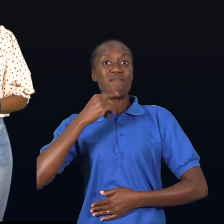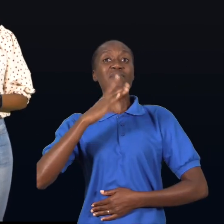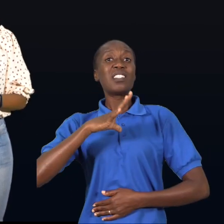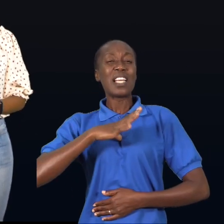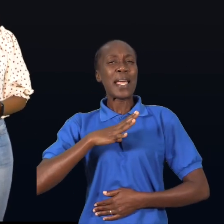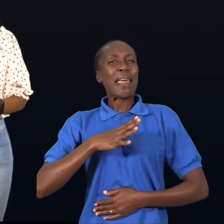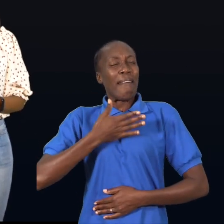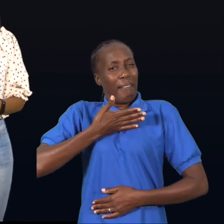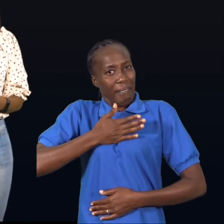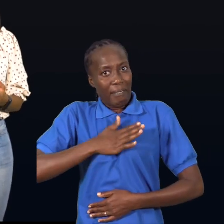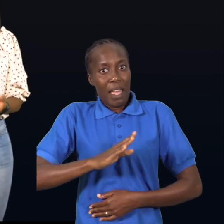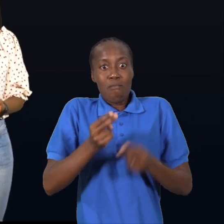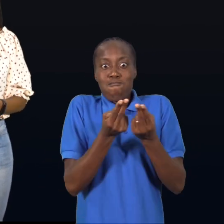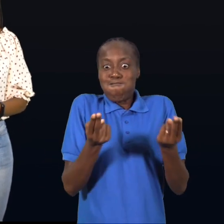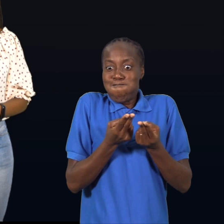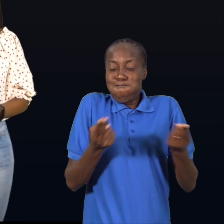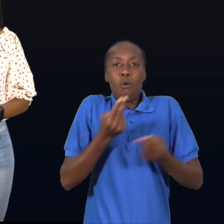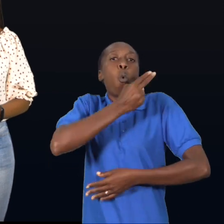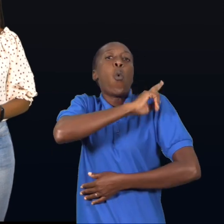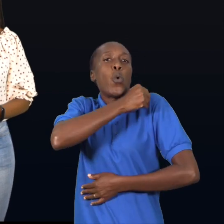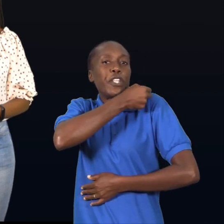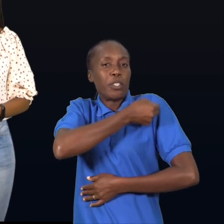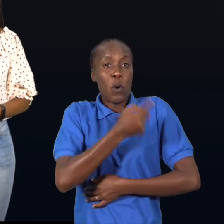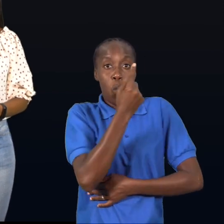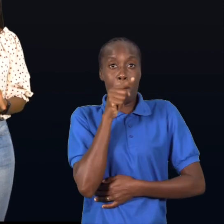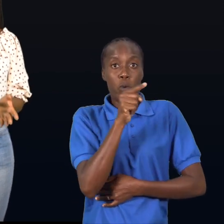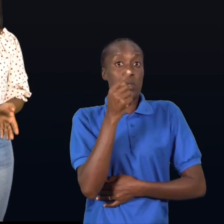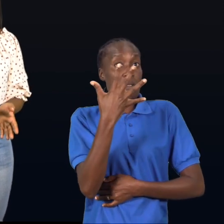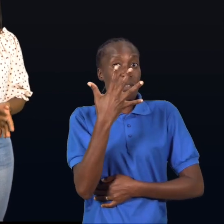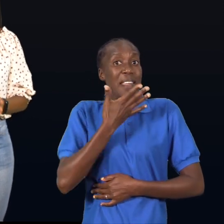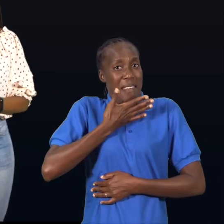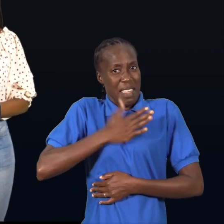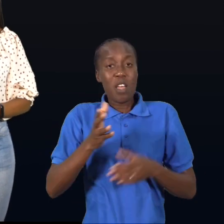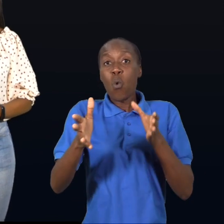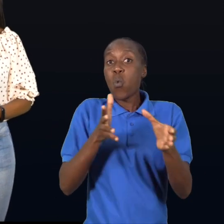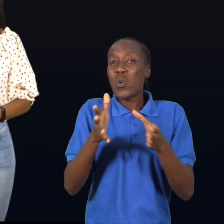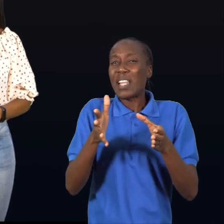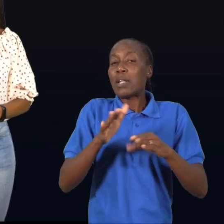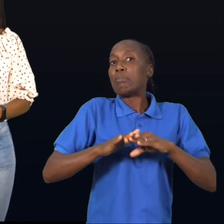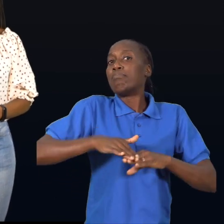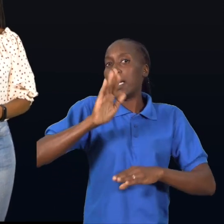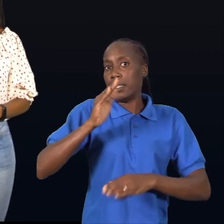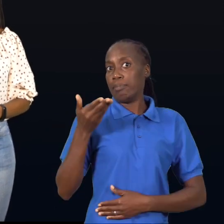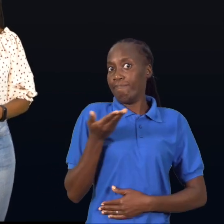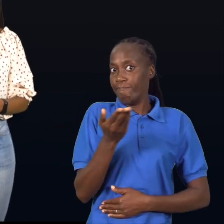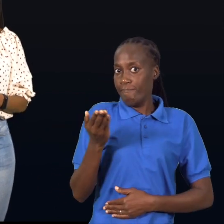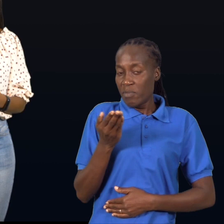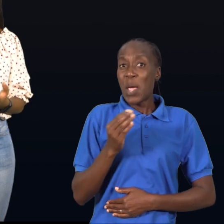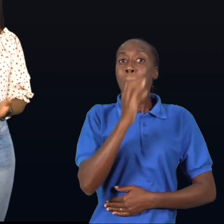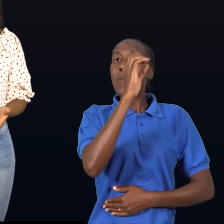anos, revelam que precisam de internamento hospitalar. 1,5% precisam de cuidados intensivos.